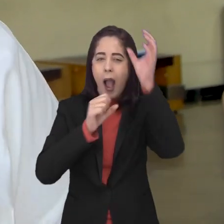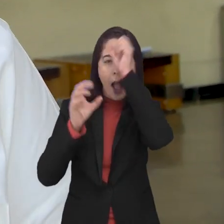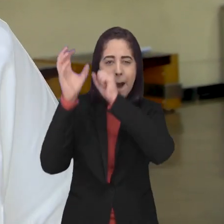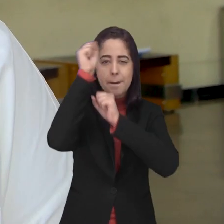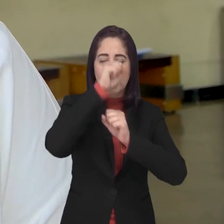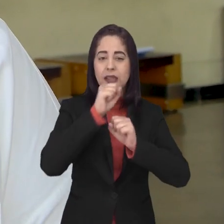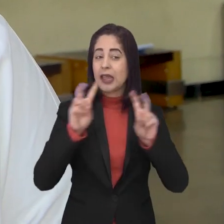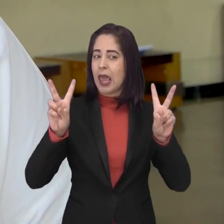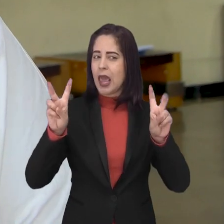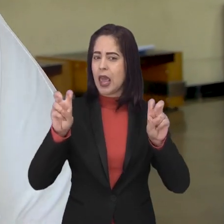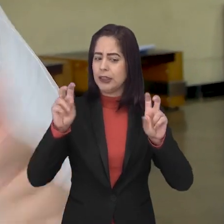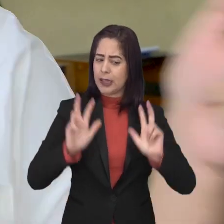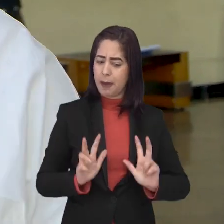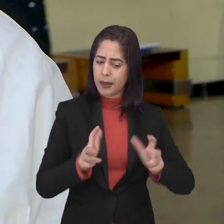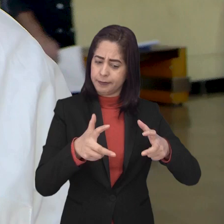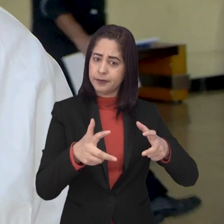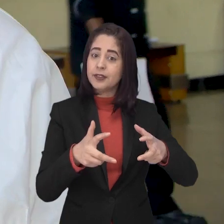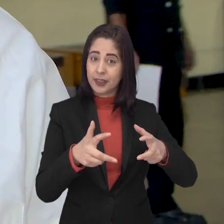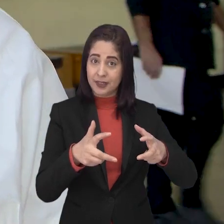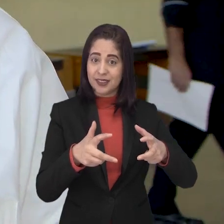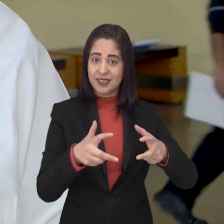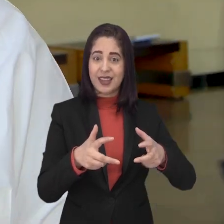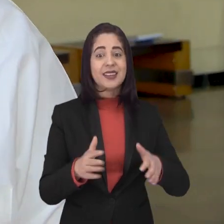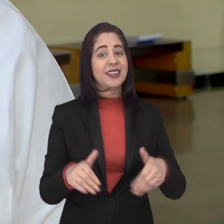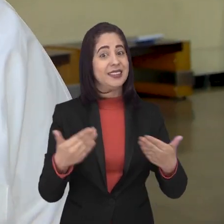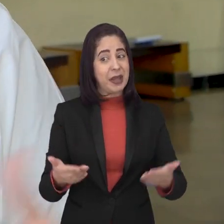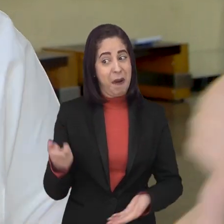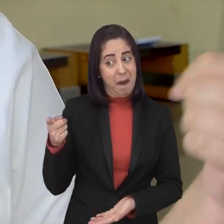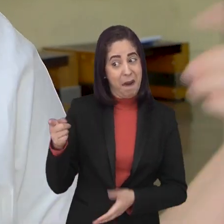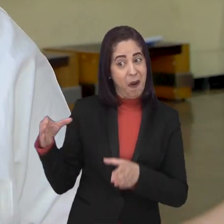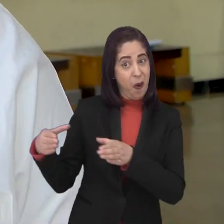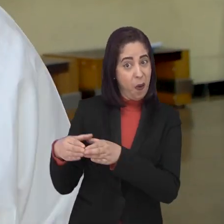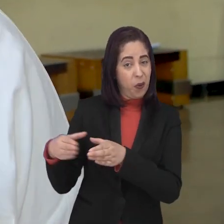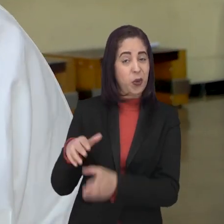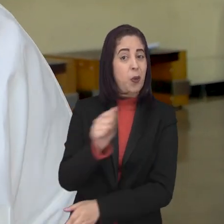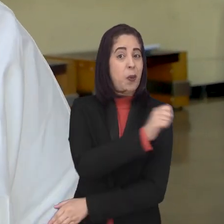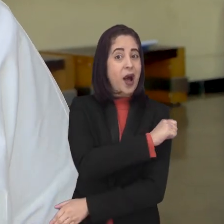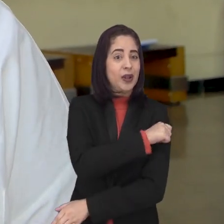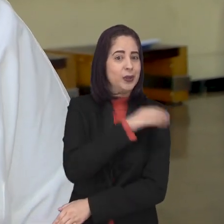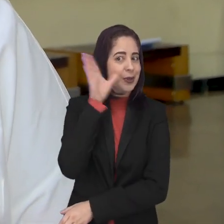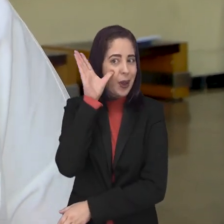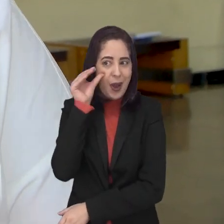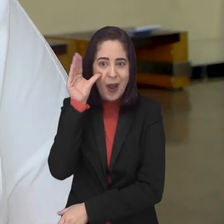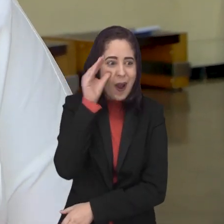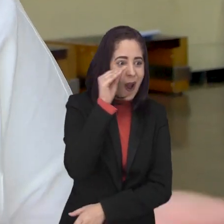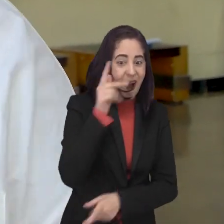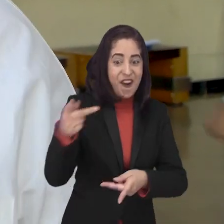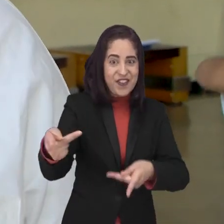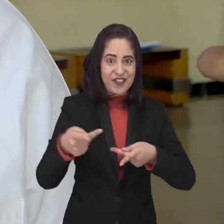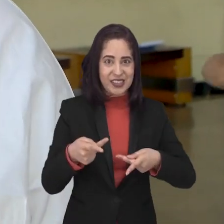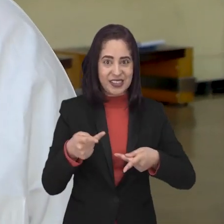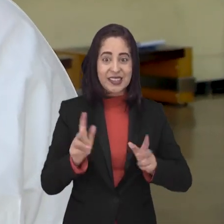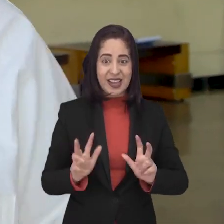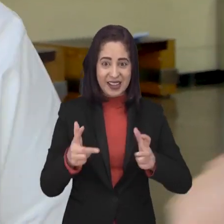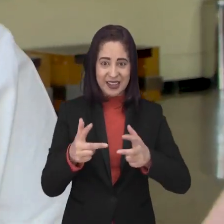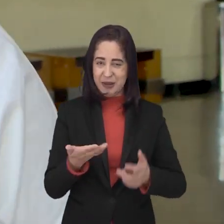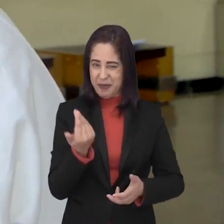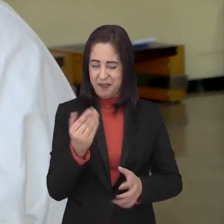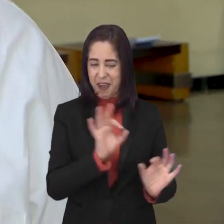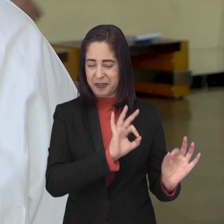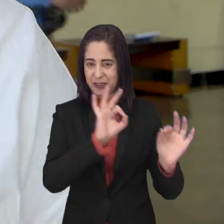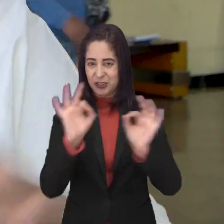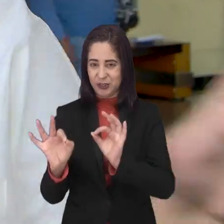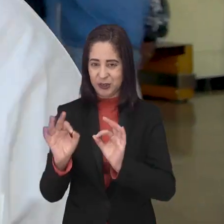mais da atividade legislativa fora de sala de aula? É isso que essa turminha aqui veio conferir no programa Visite a Câmara hoje. A gente